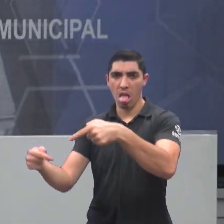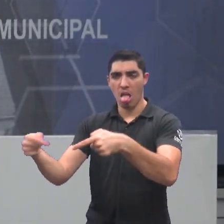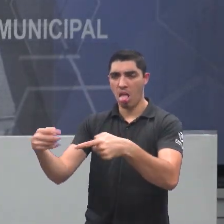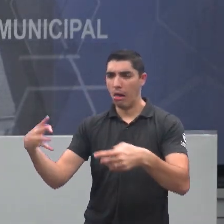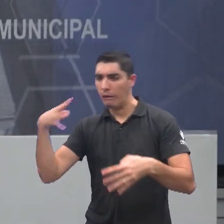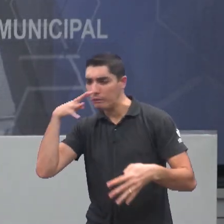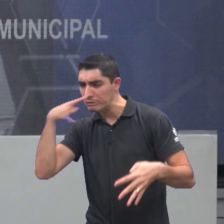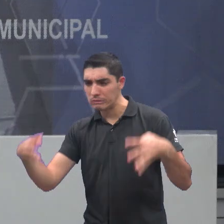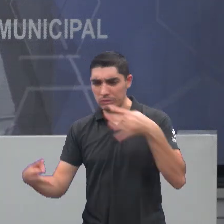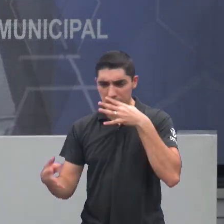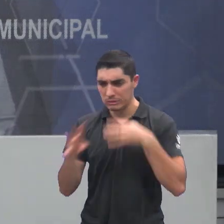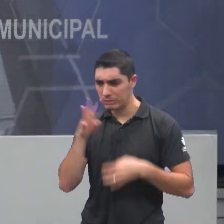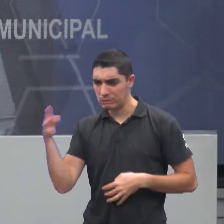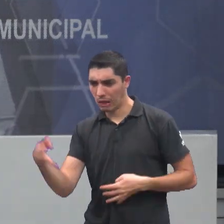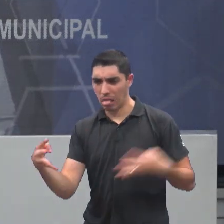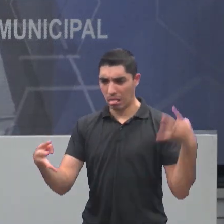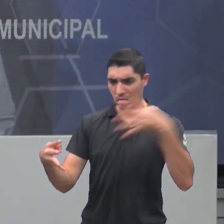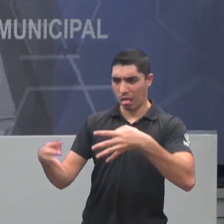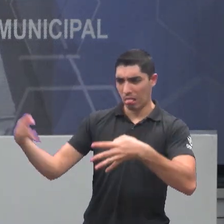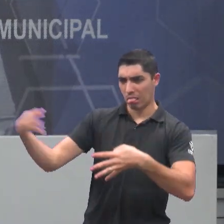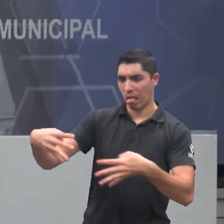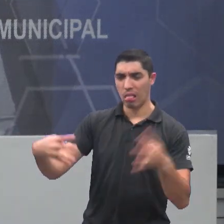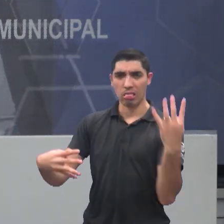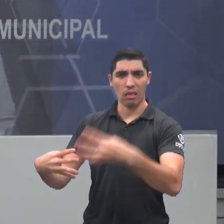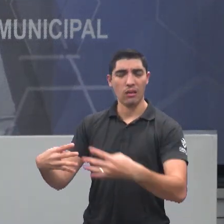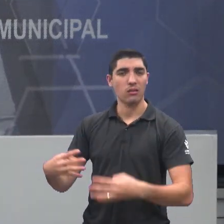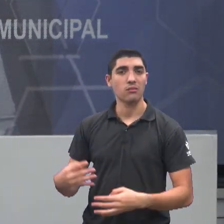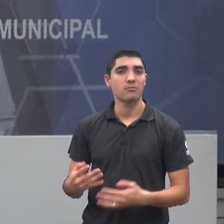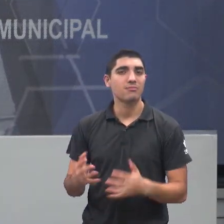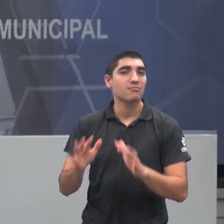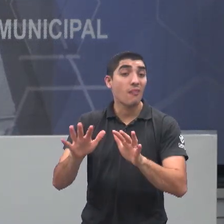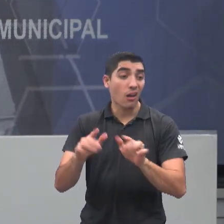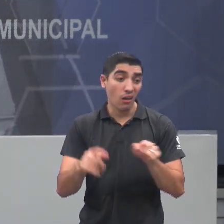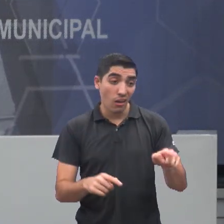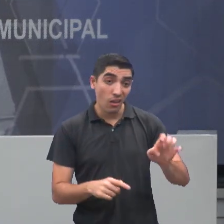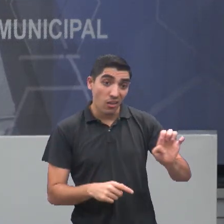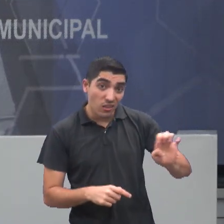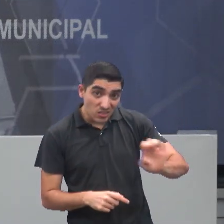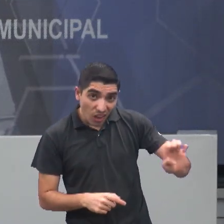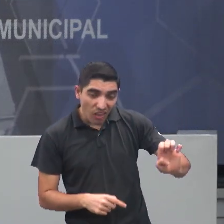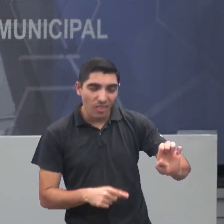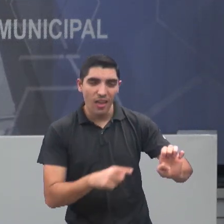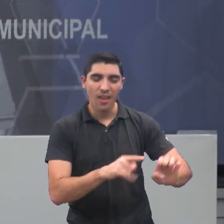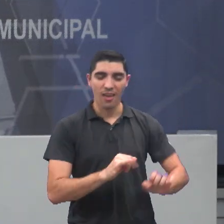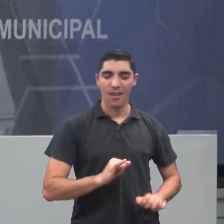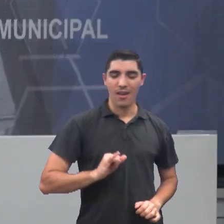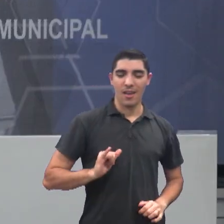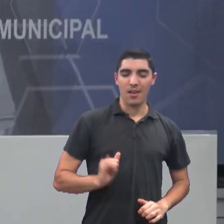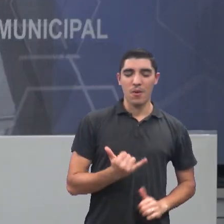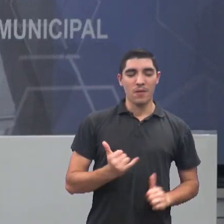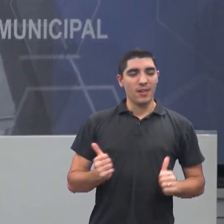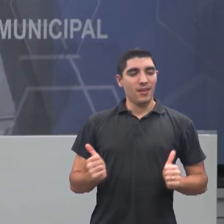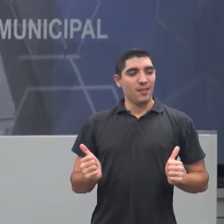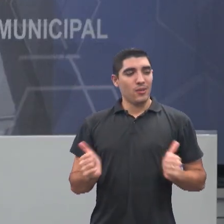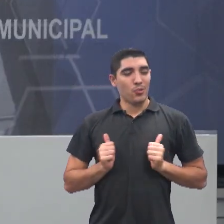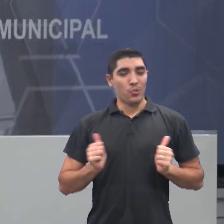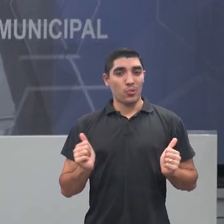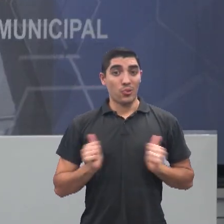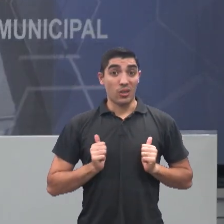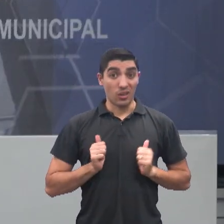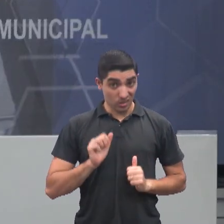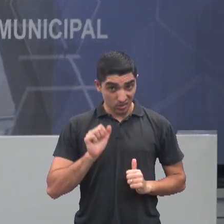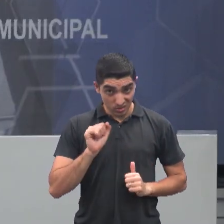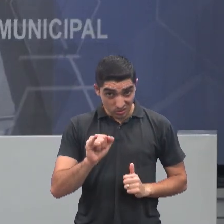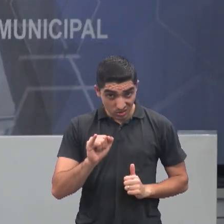mais de direita, eu sou não sei o que lá. Enquanto isso, os caras estão lá surfando, garantindo, se a gente não tomar cuidado, mais